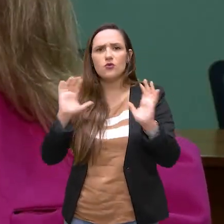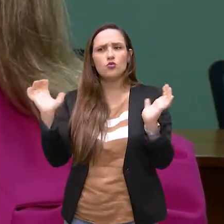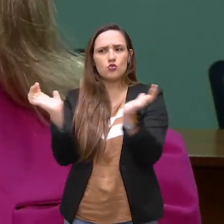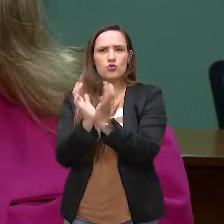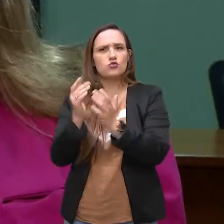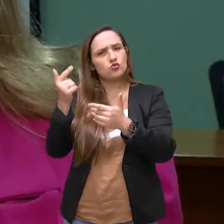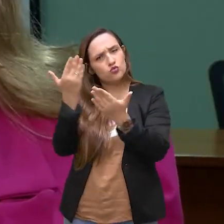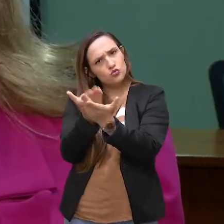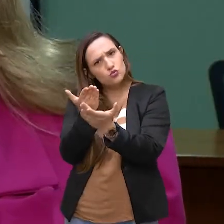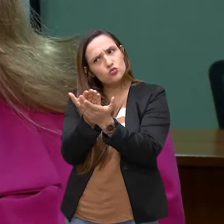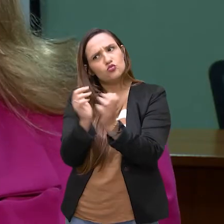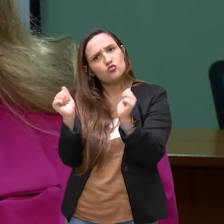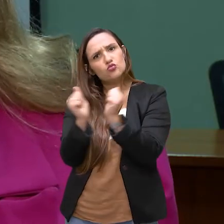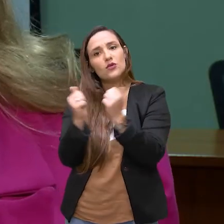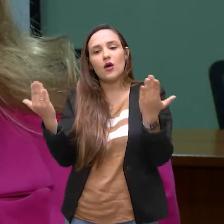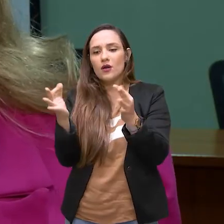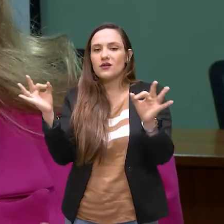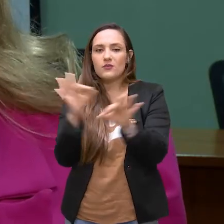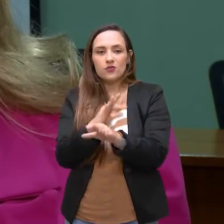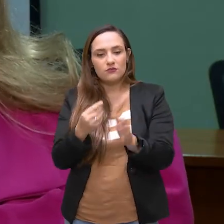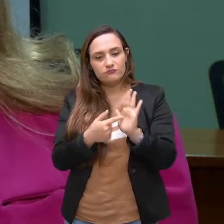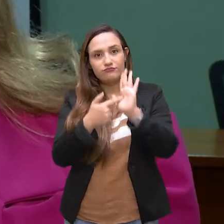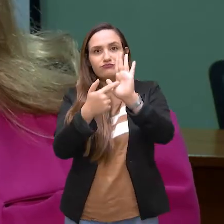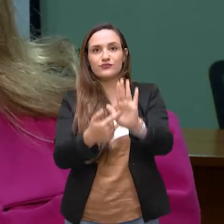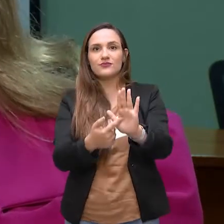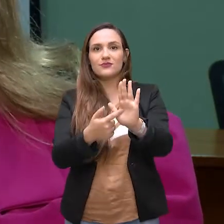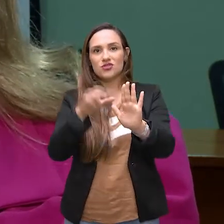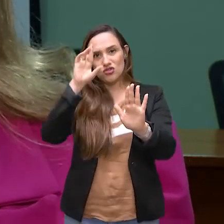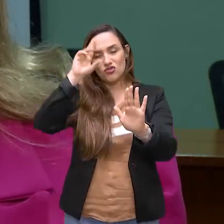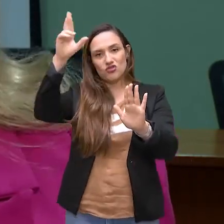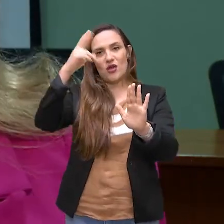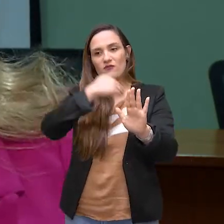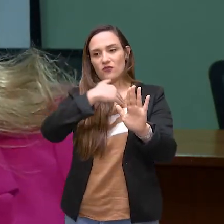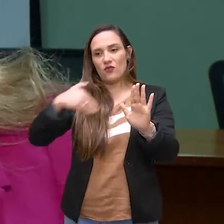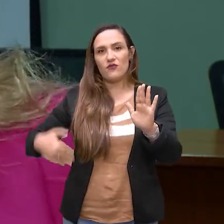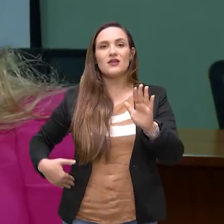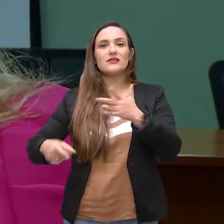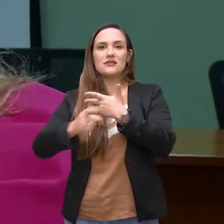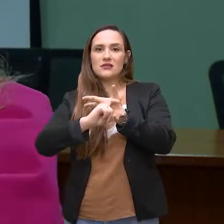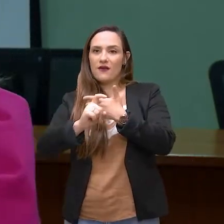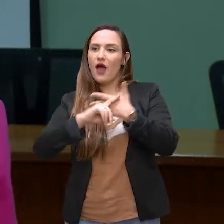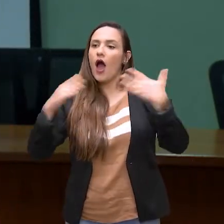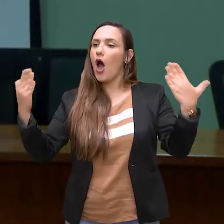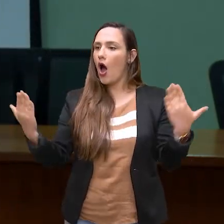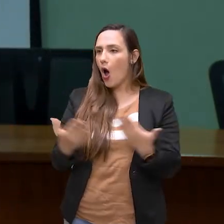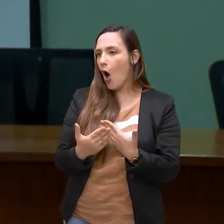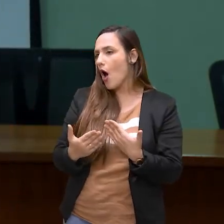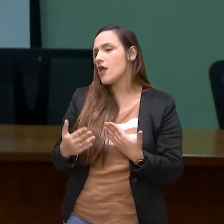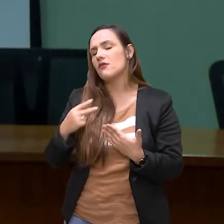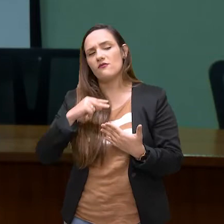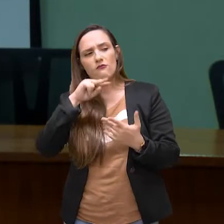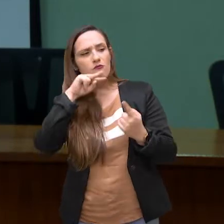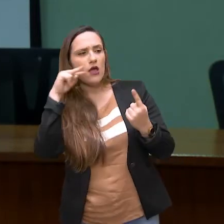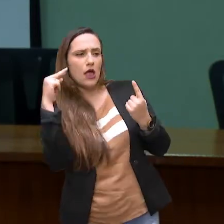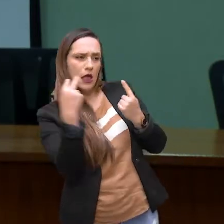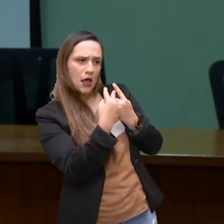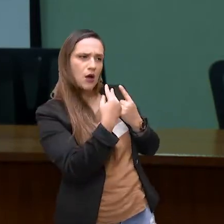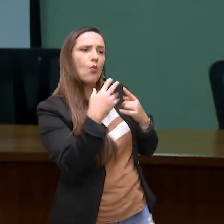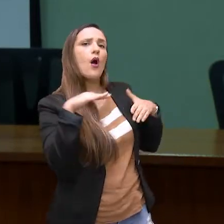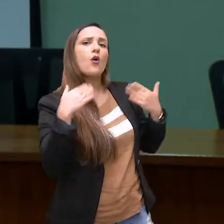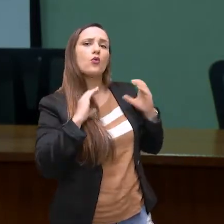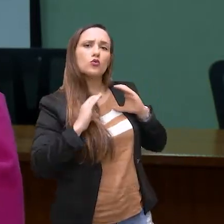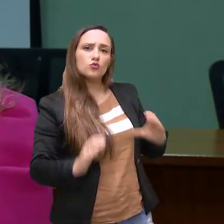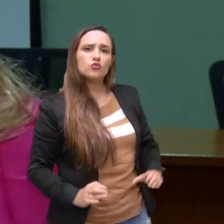procuradores, permitem uma visão para o gestor atual de como tem sido interpretado pelos tribunais